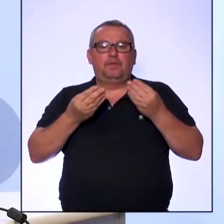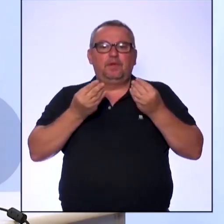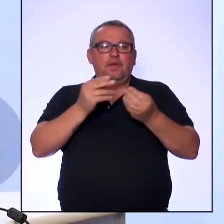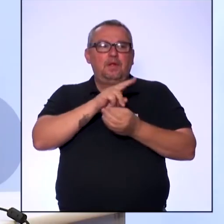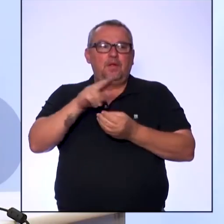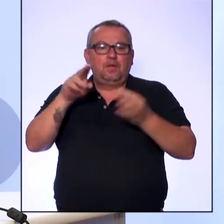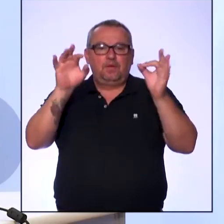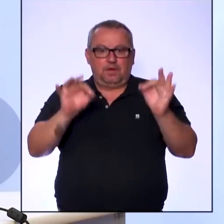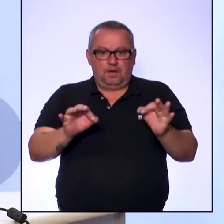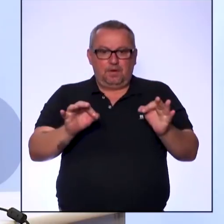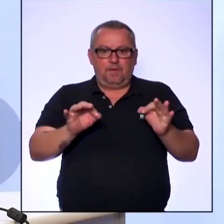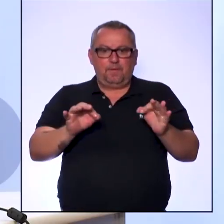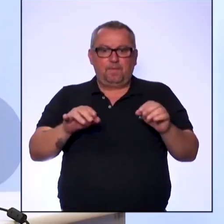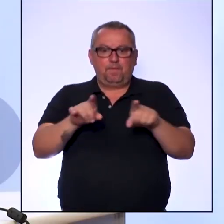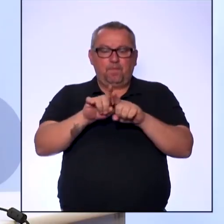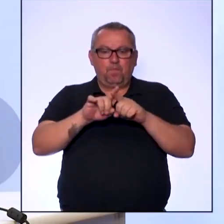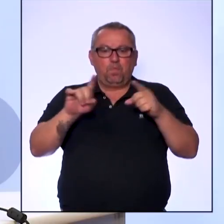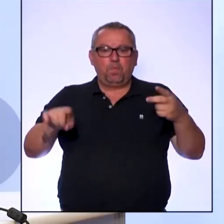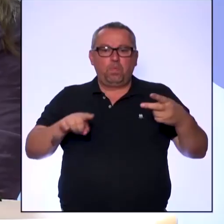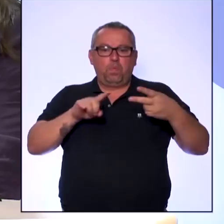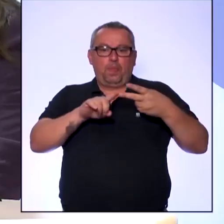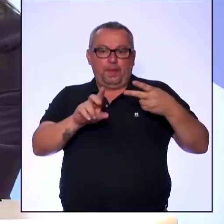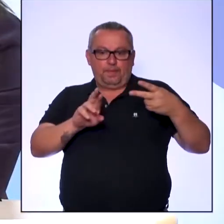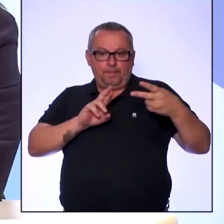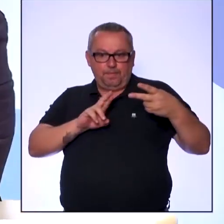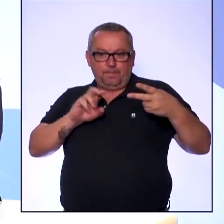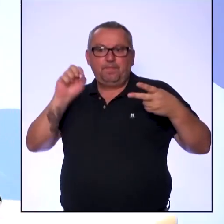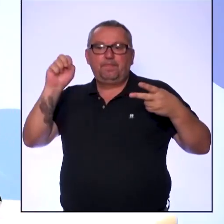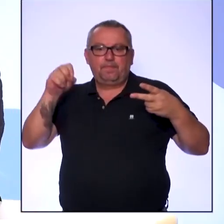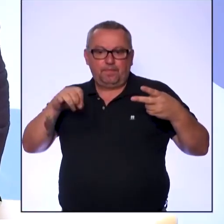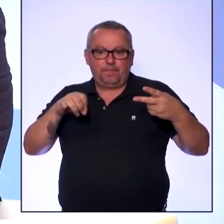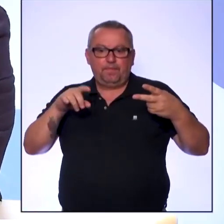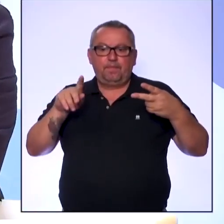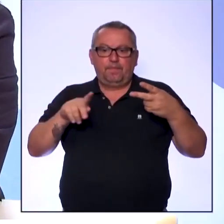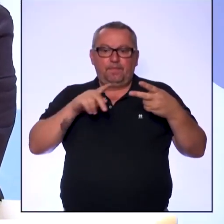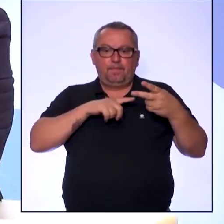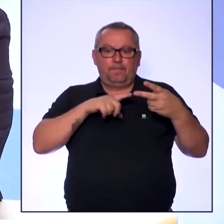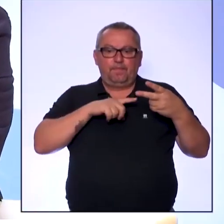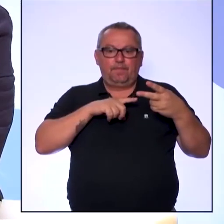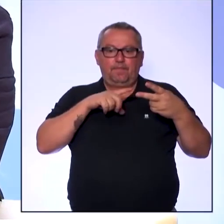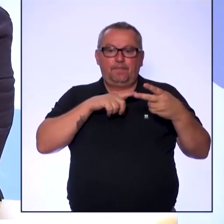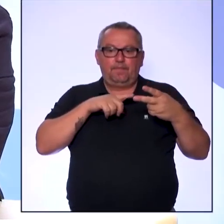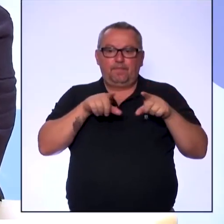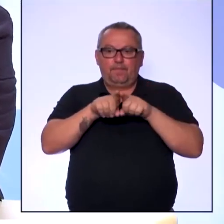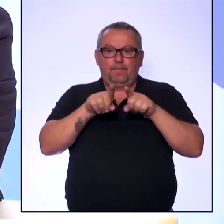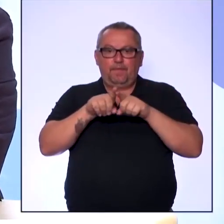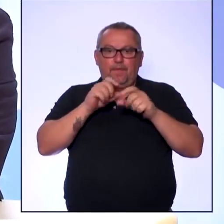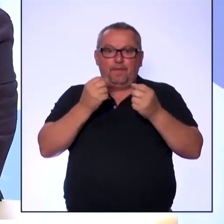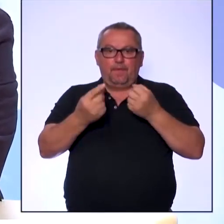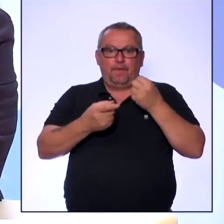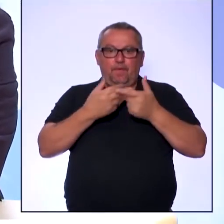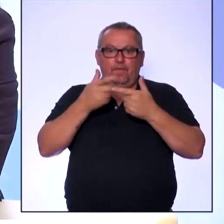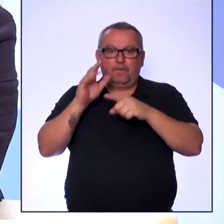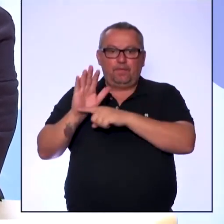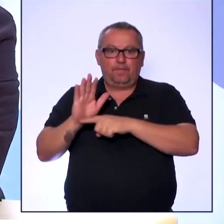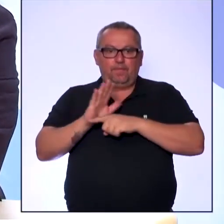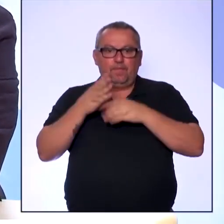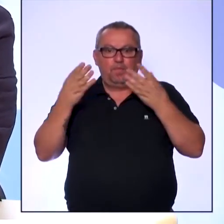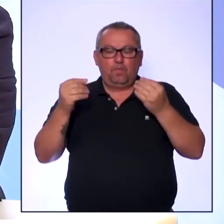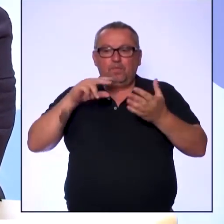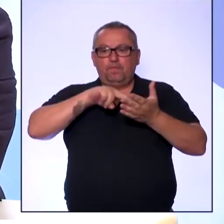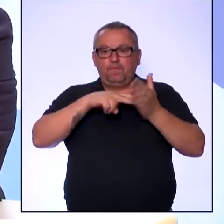Central, e aqui na região da Cordilheira dos Andes, na América do Sul, nós tínhamos os incas. Então esses povos, eles têm denominações, eles